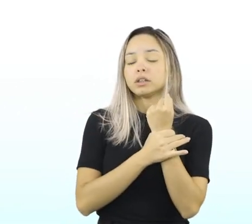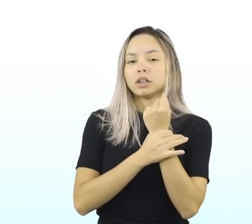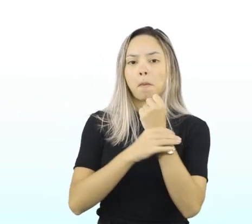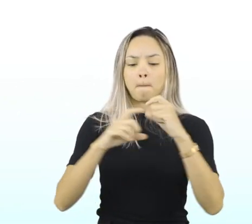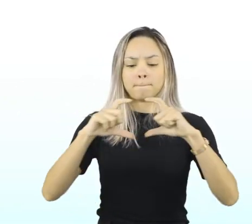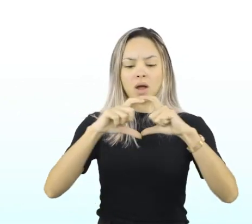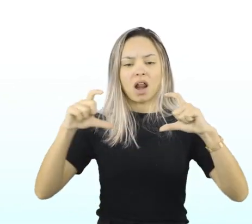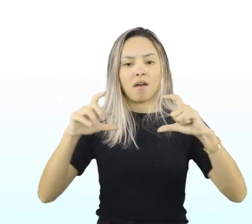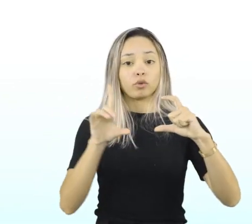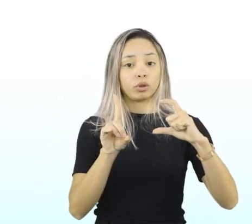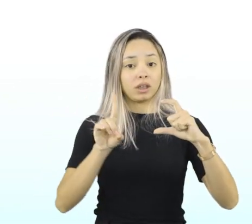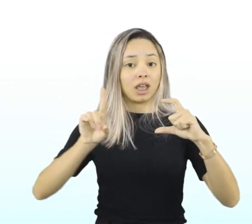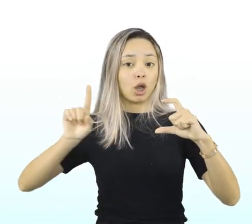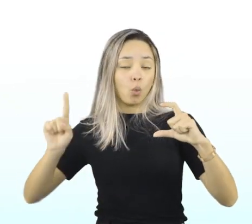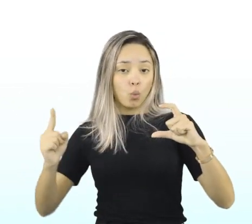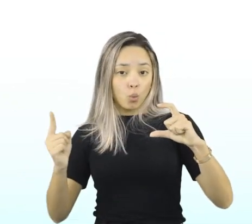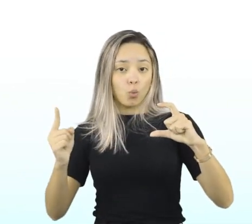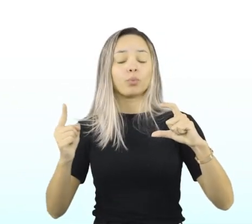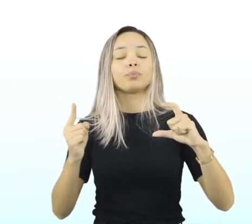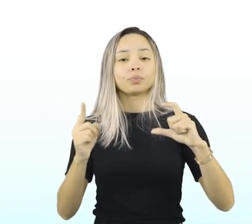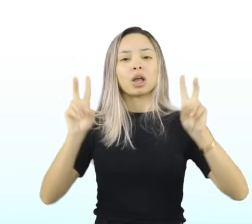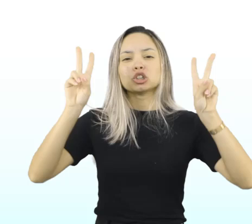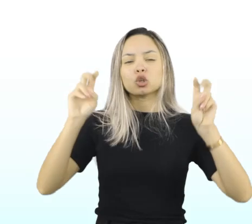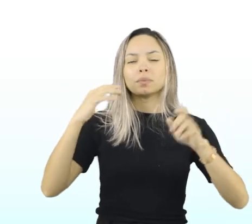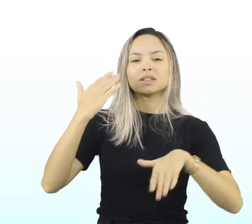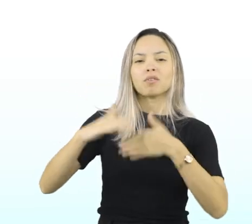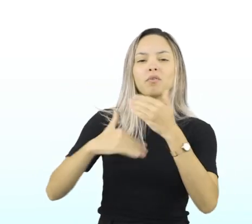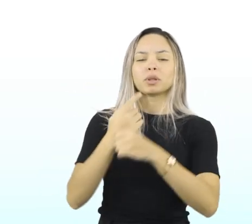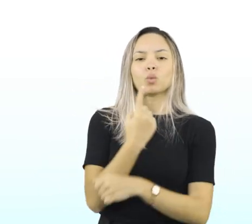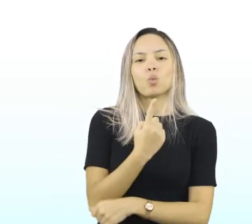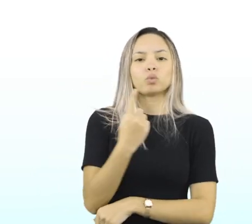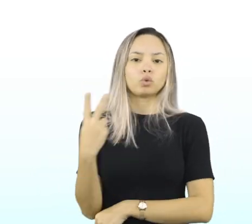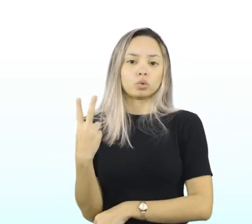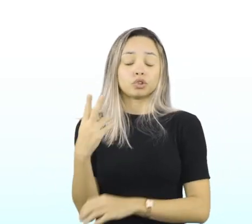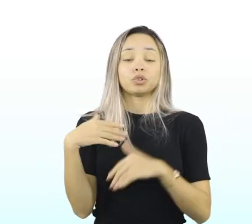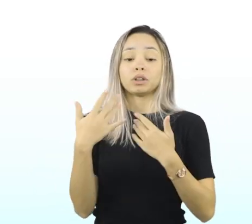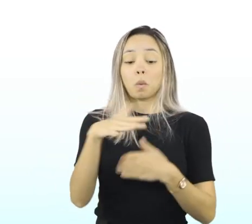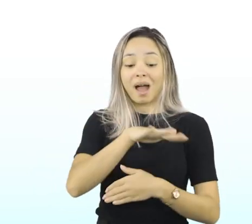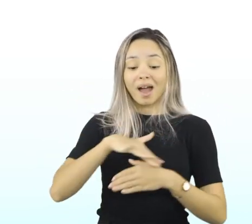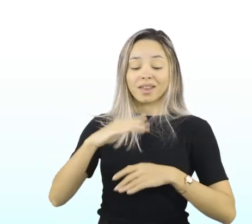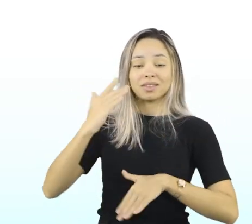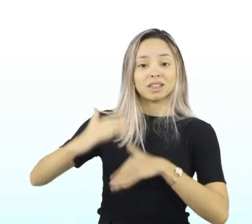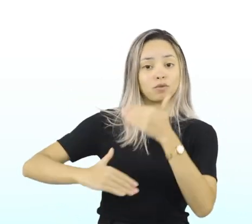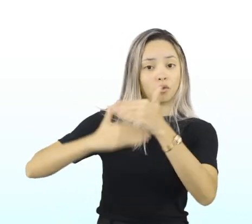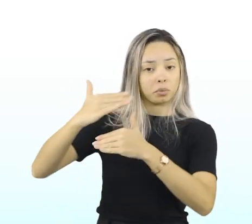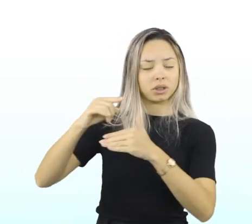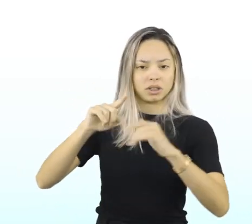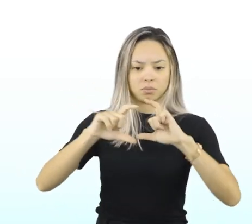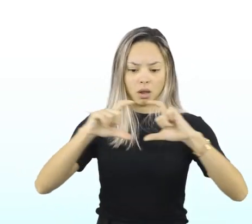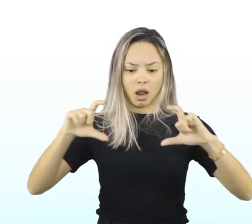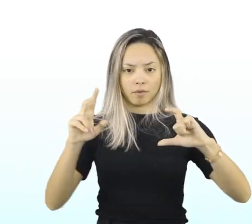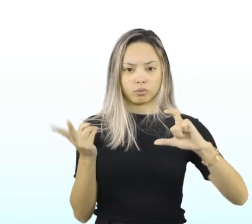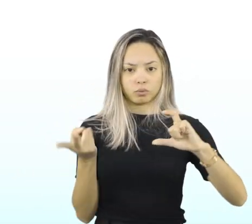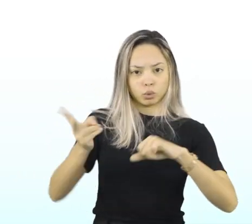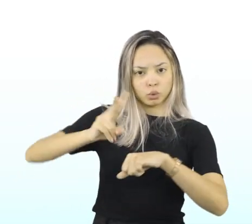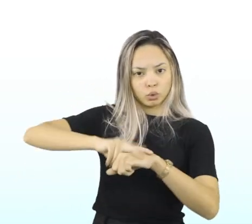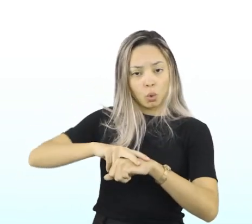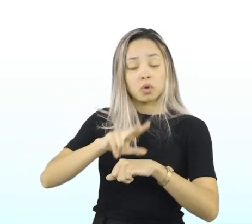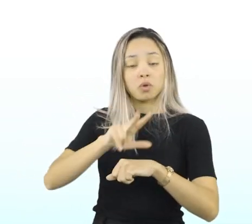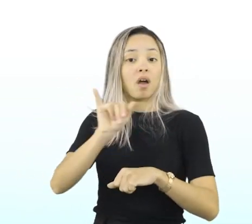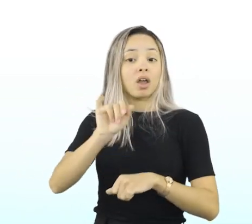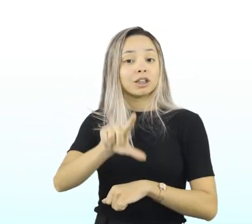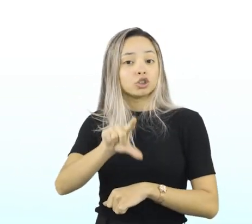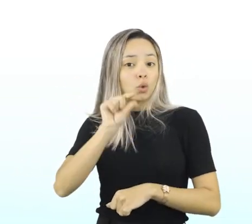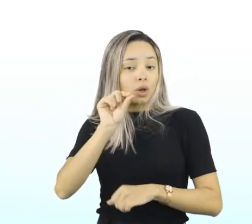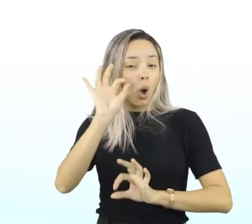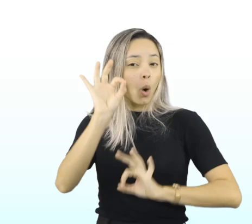lá no parágrafo do D1, desenvolvimento 1 e desenvolvimento 2. Então, no parágrafo de desenvolvimento, exatamente esses 2